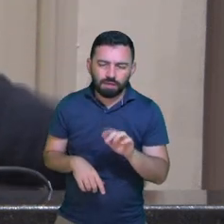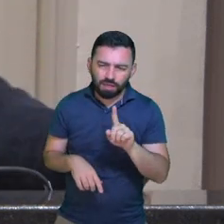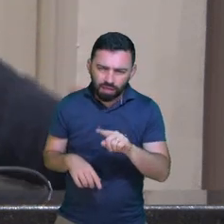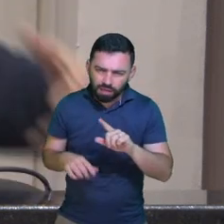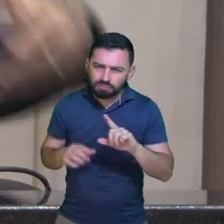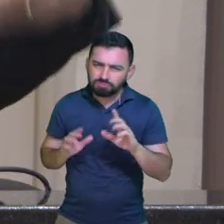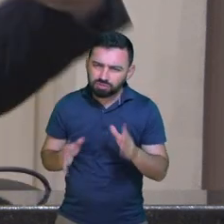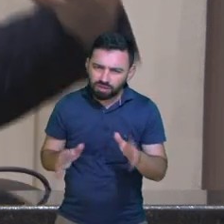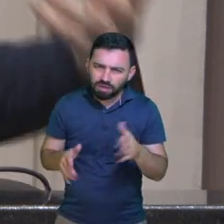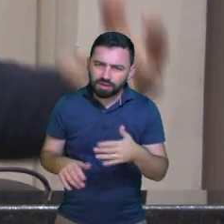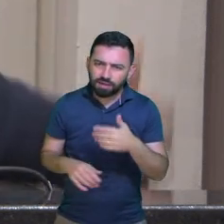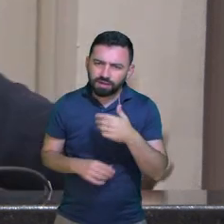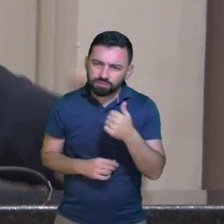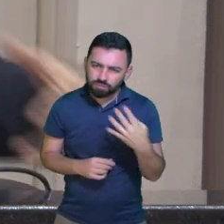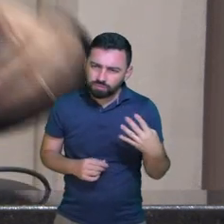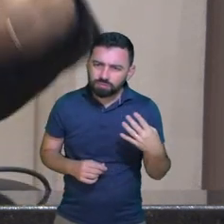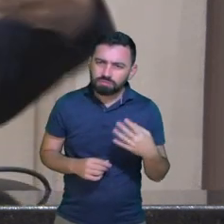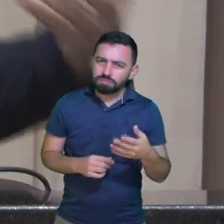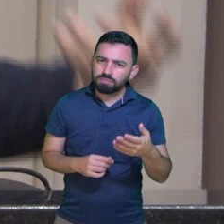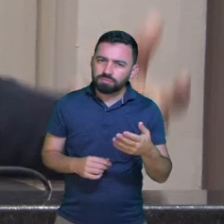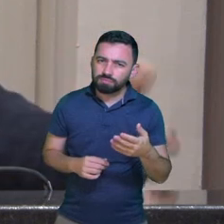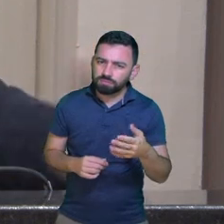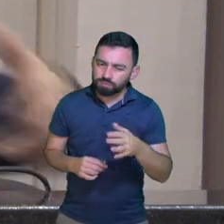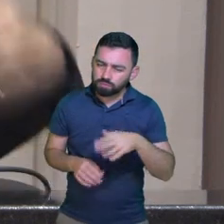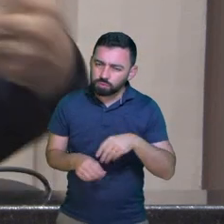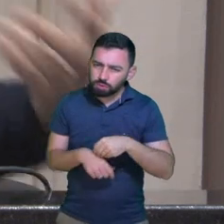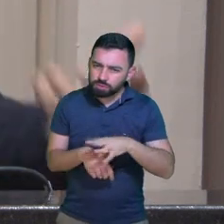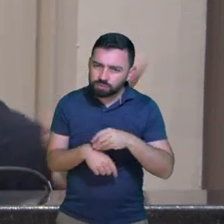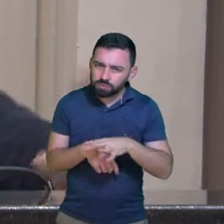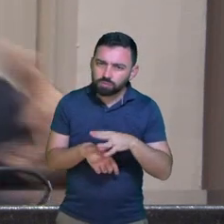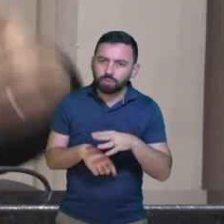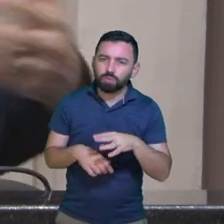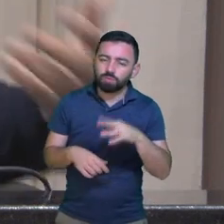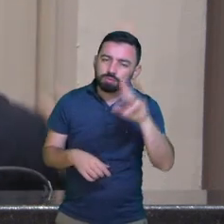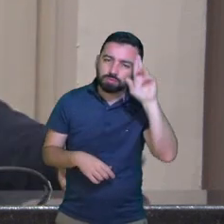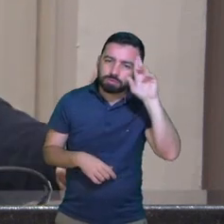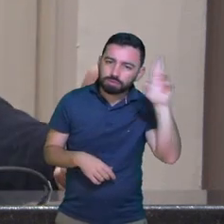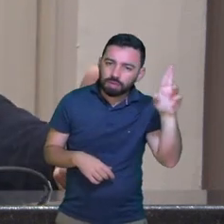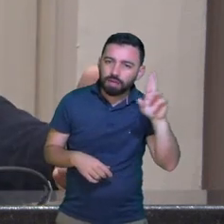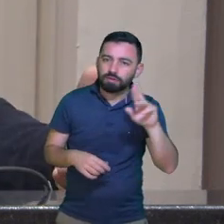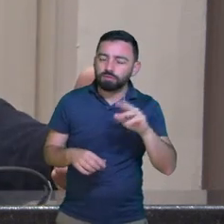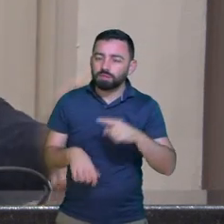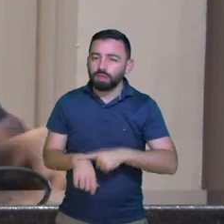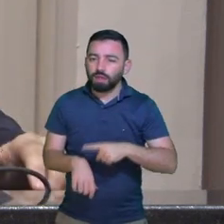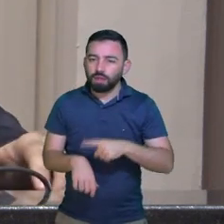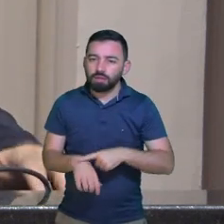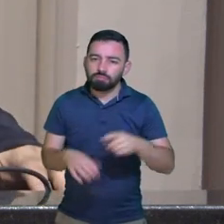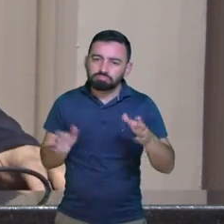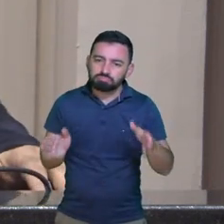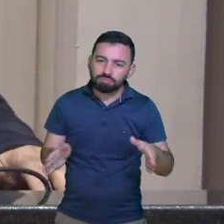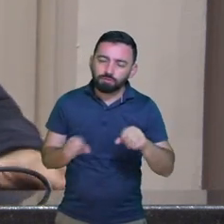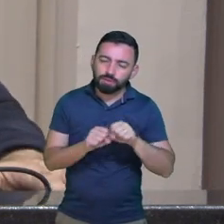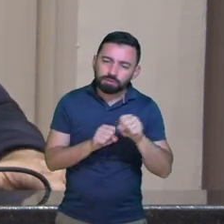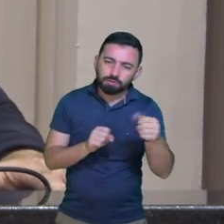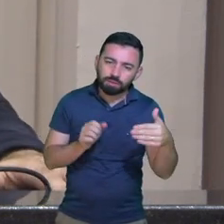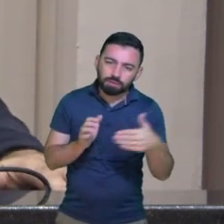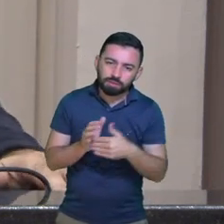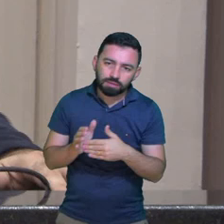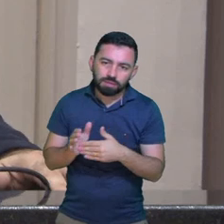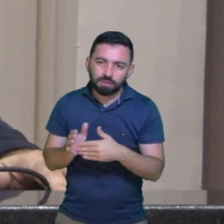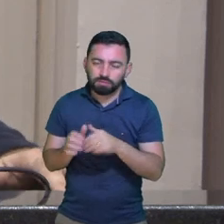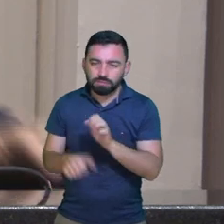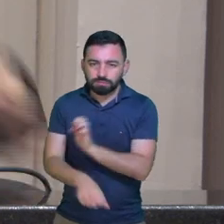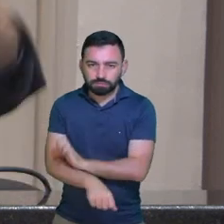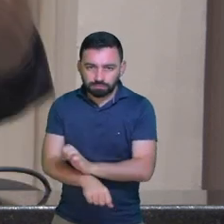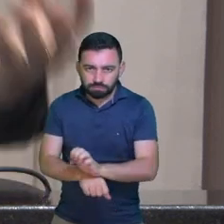tinha indicadores um cenário no estado as sugestões os responsáveis os prazos desde a formação inicial até o estágio eu acho